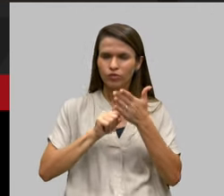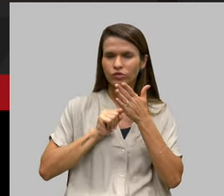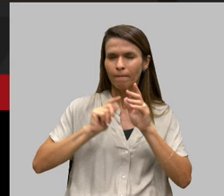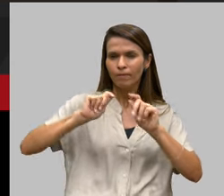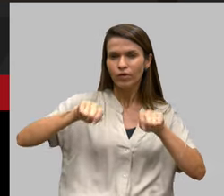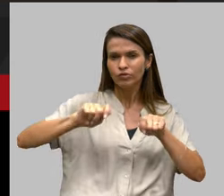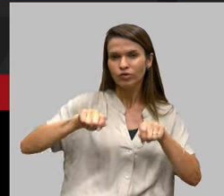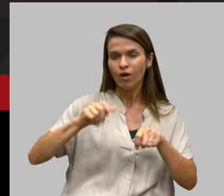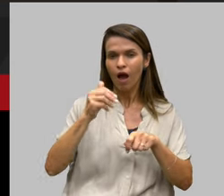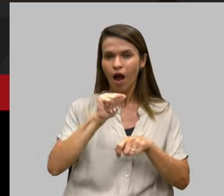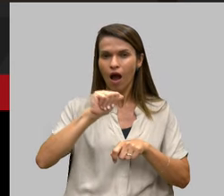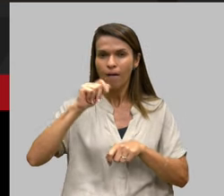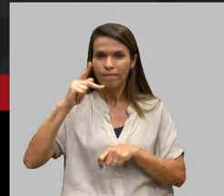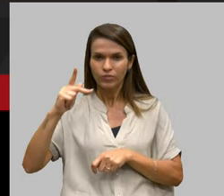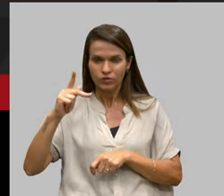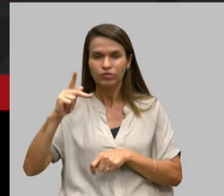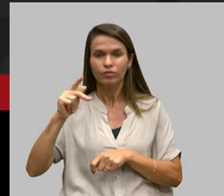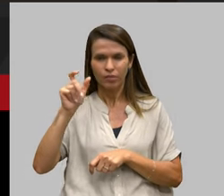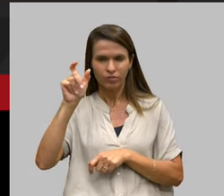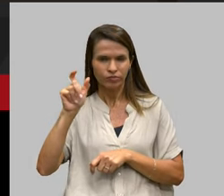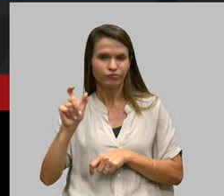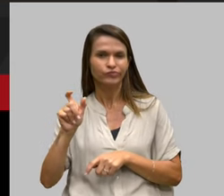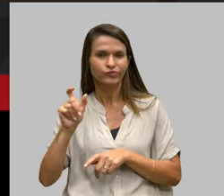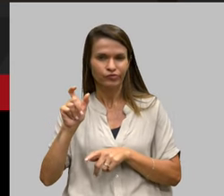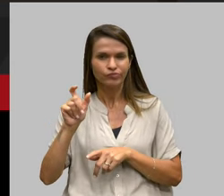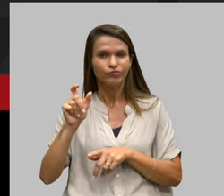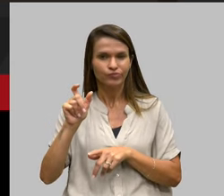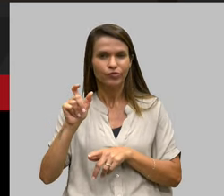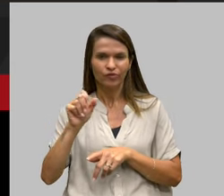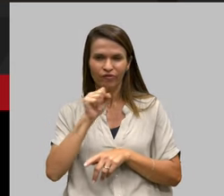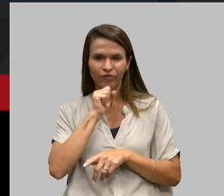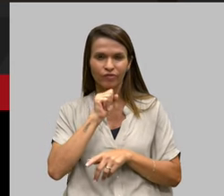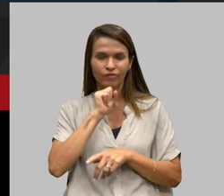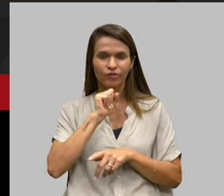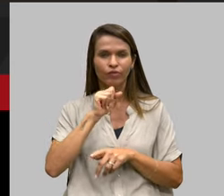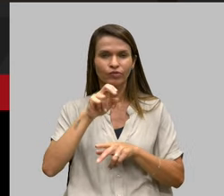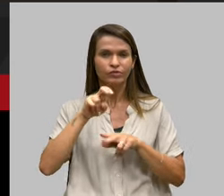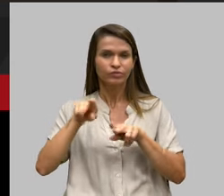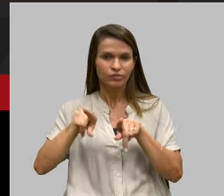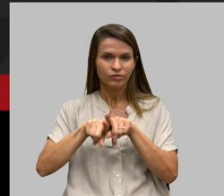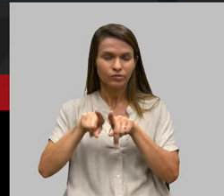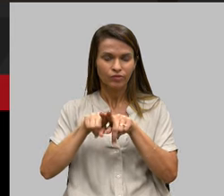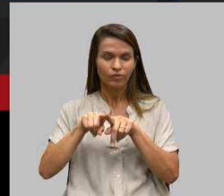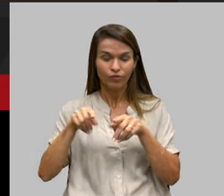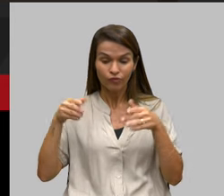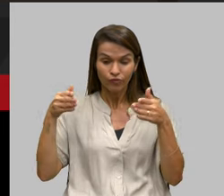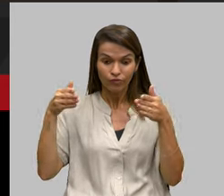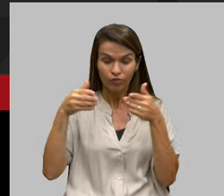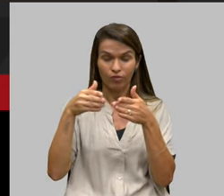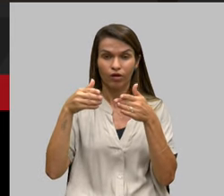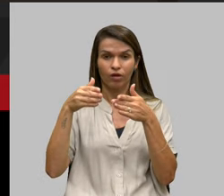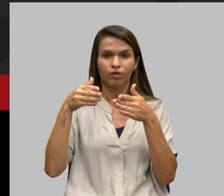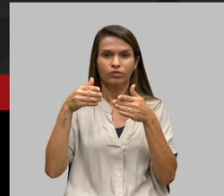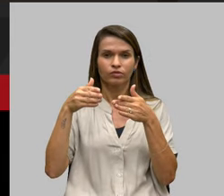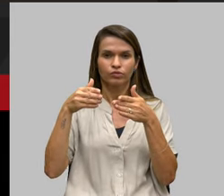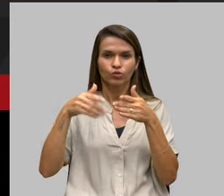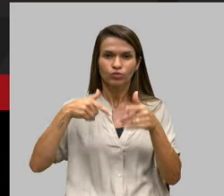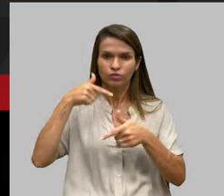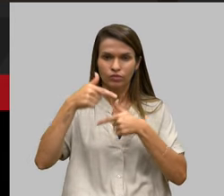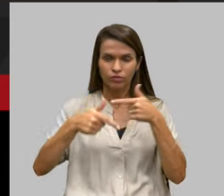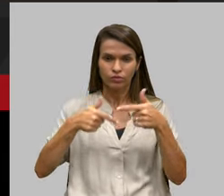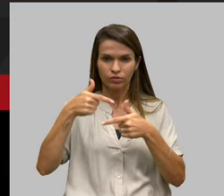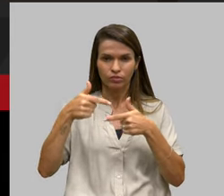aposentadoria por invalidez do Servidor a serviço da Nação próximo